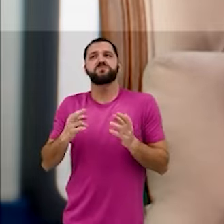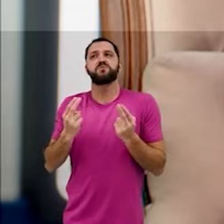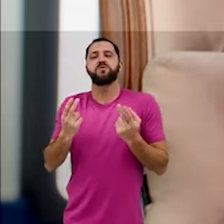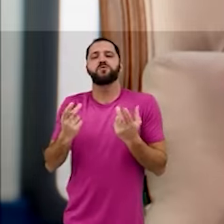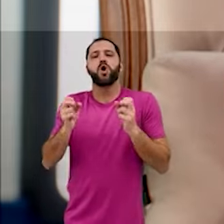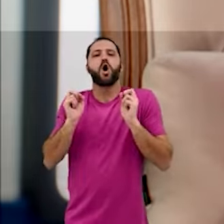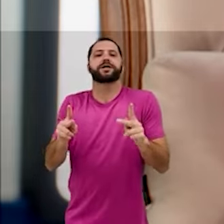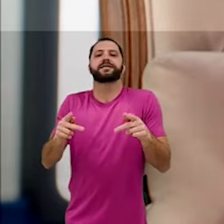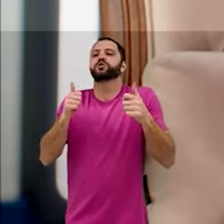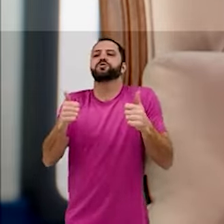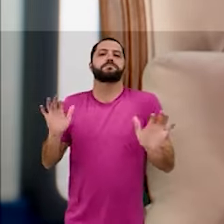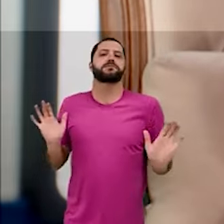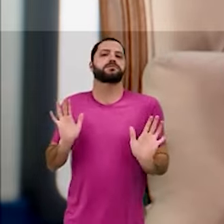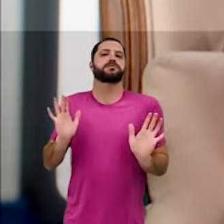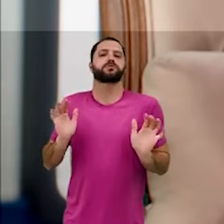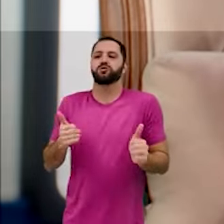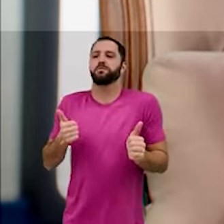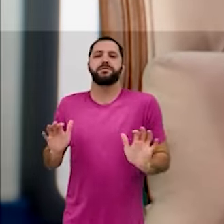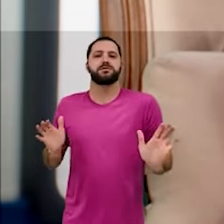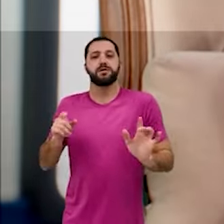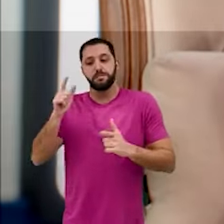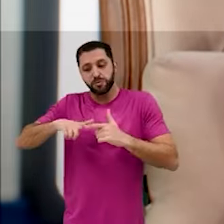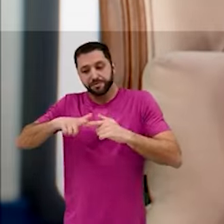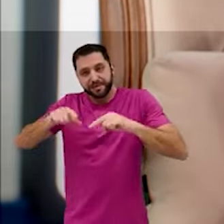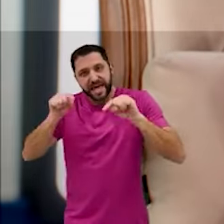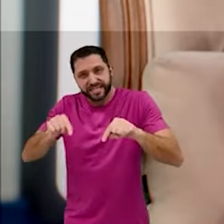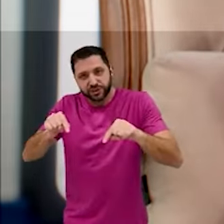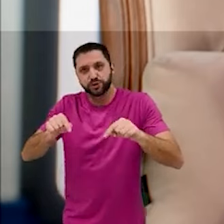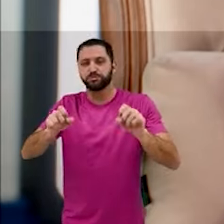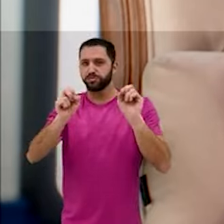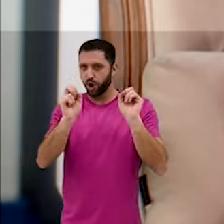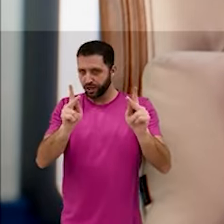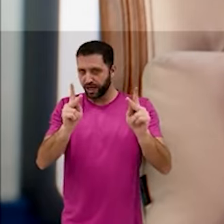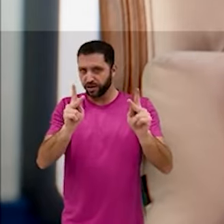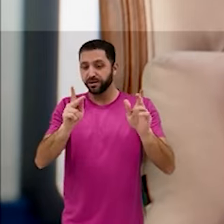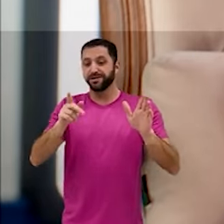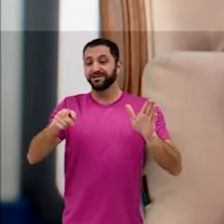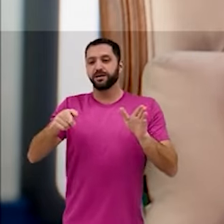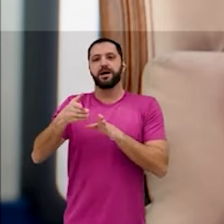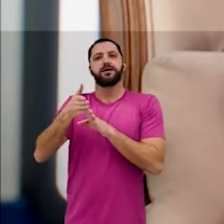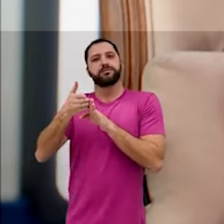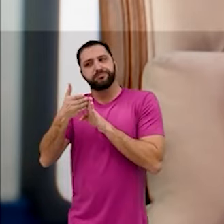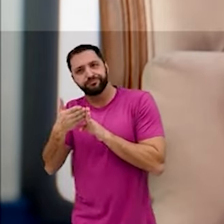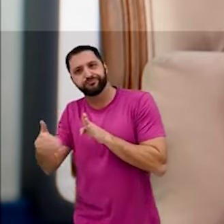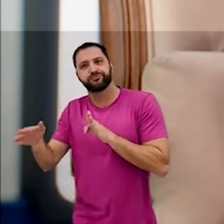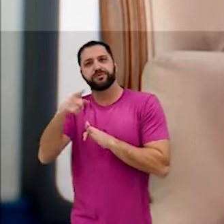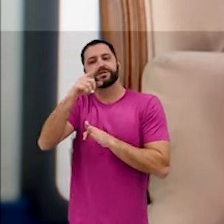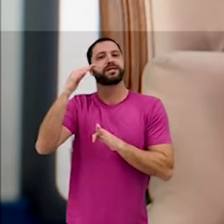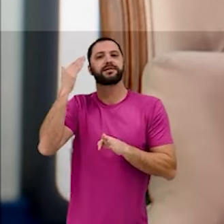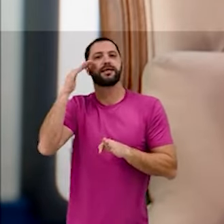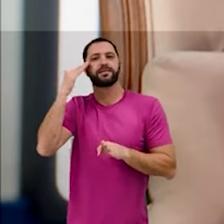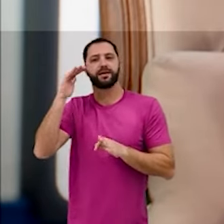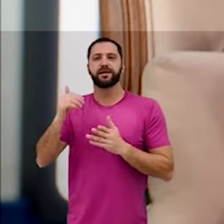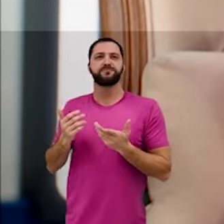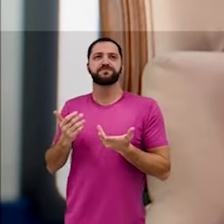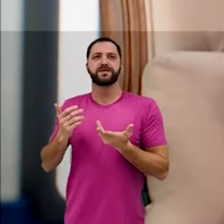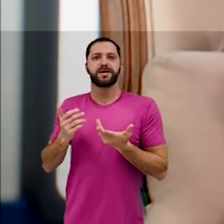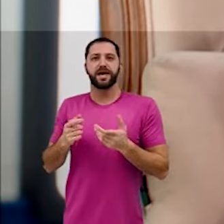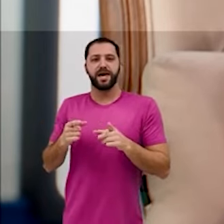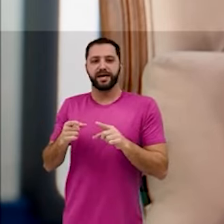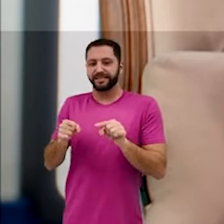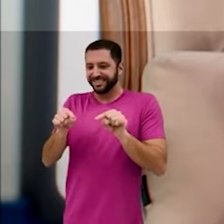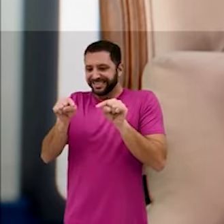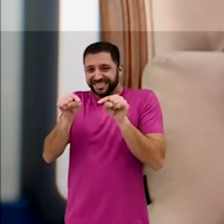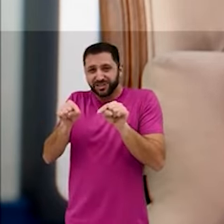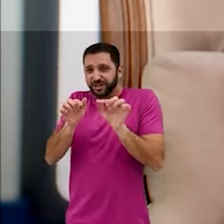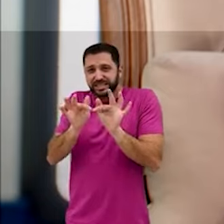de uma forma real, sem florear, prática. E a partir dali, você tem que entender que aquilo, isso